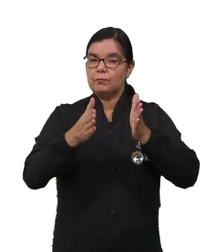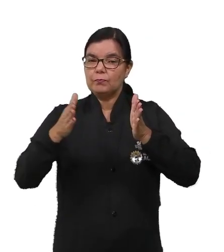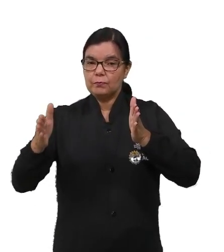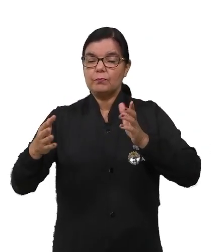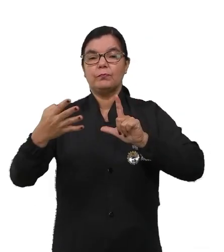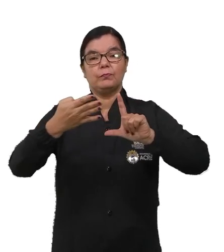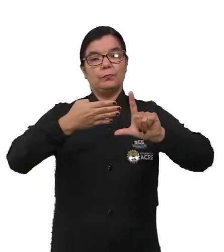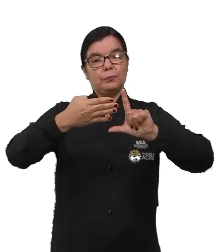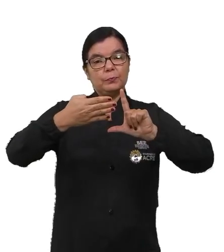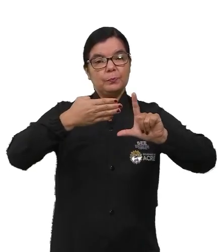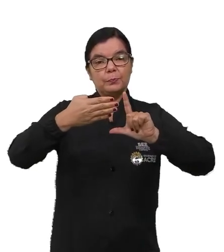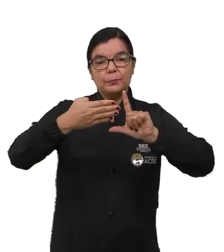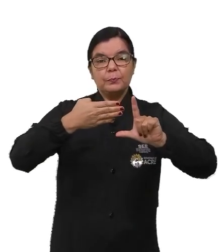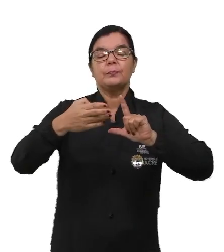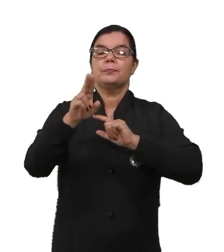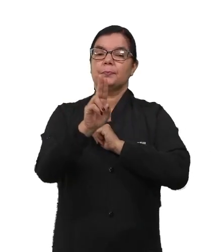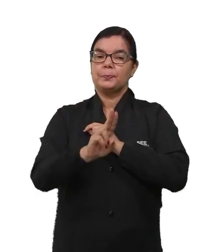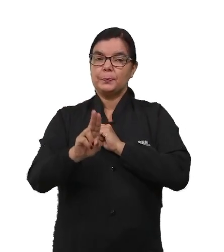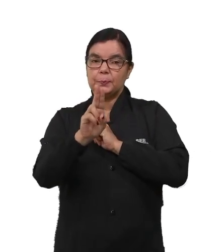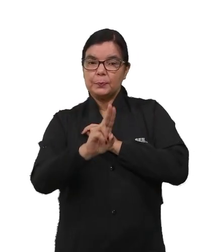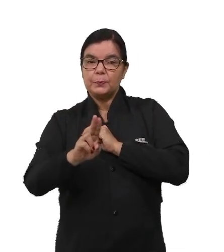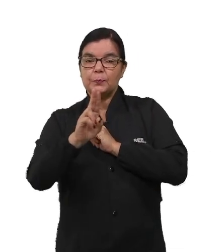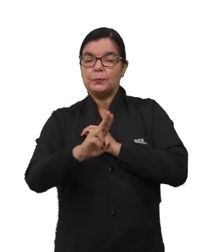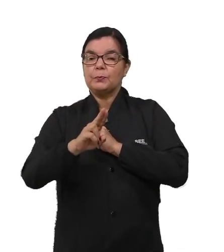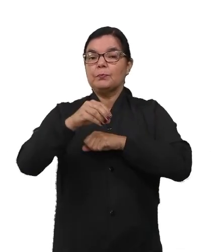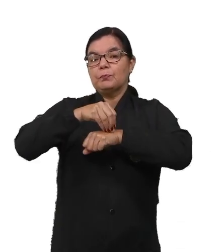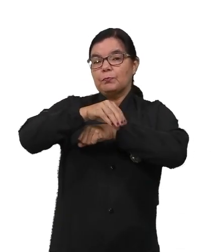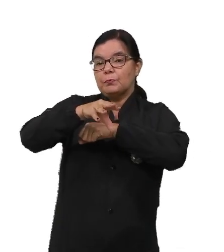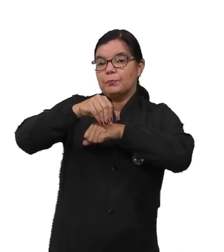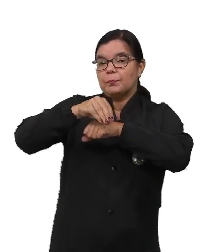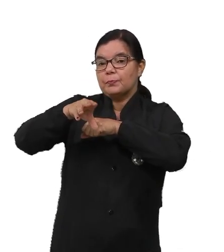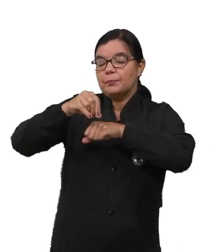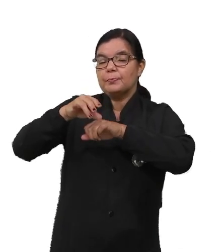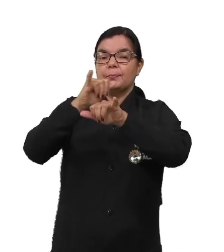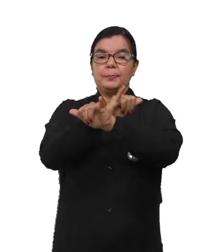são plataformas usadas para distribuir